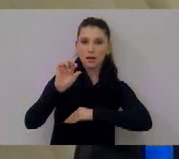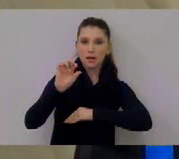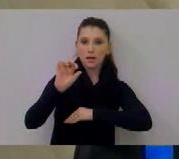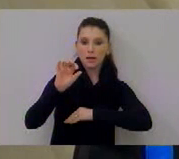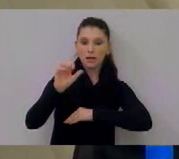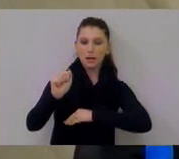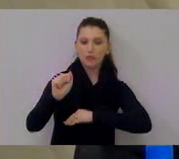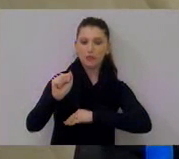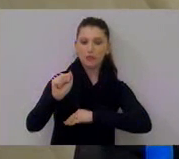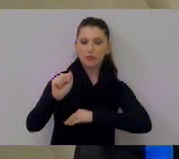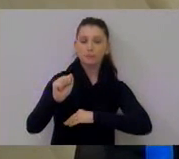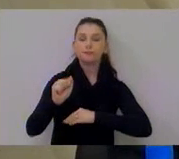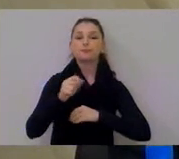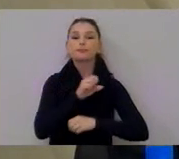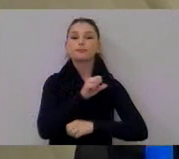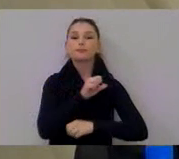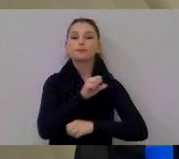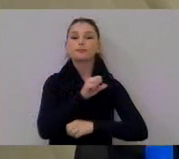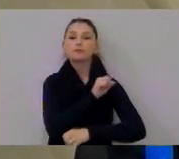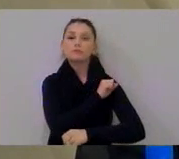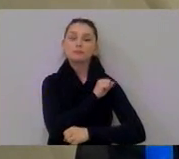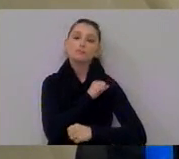Indicação